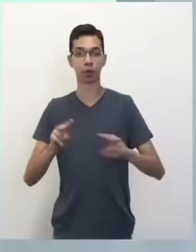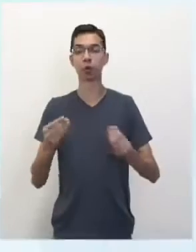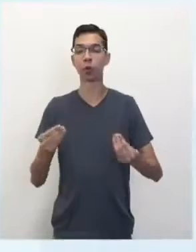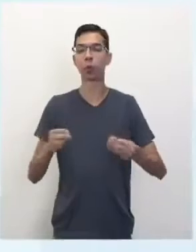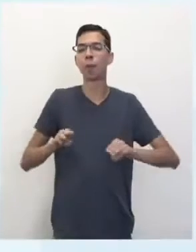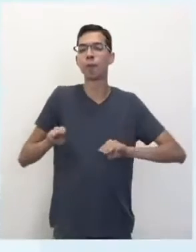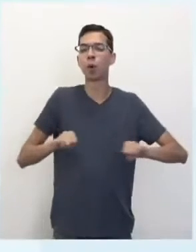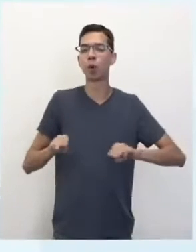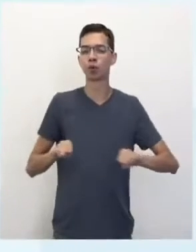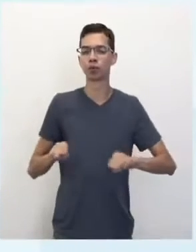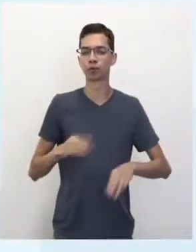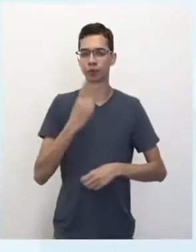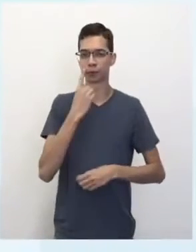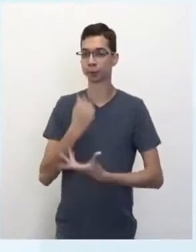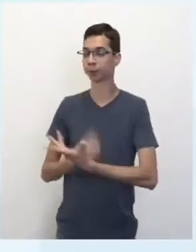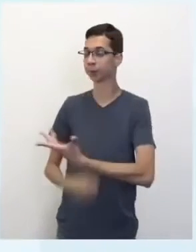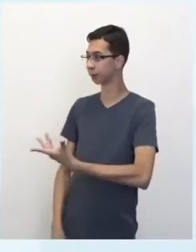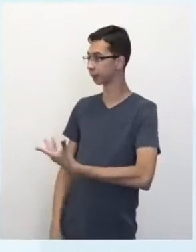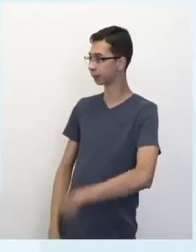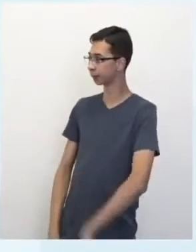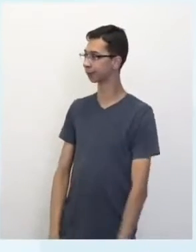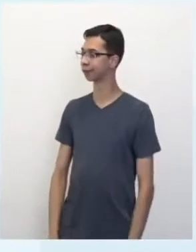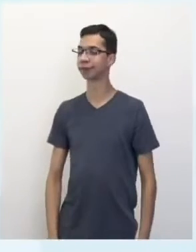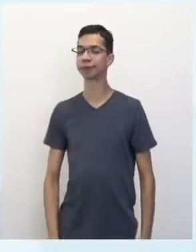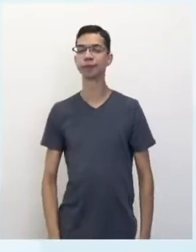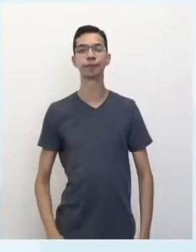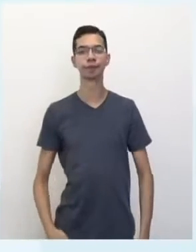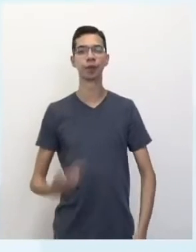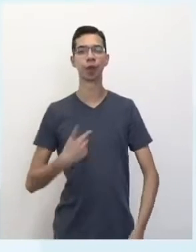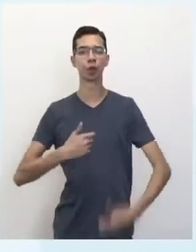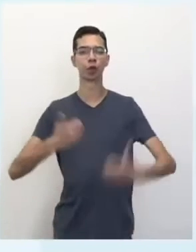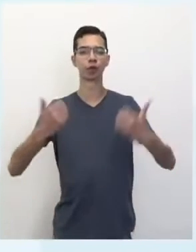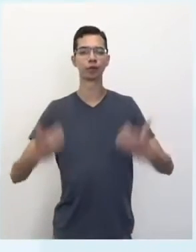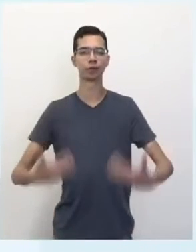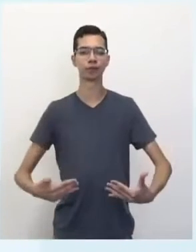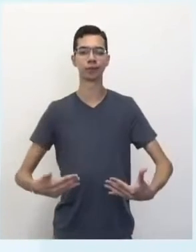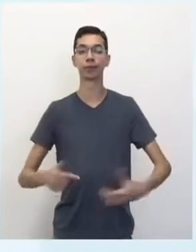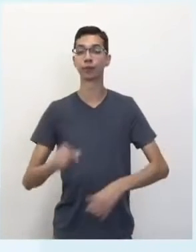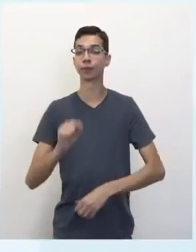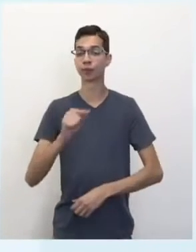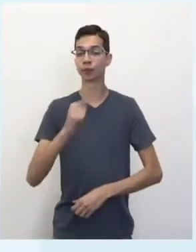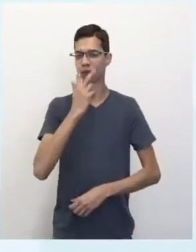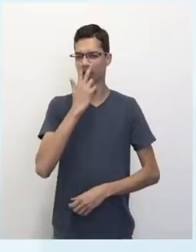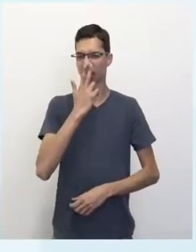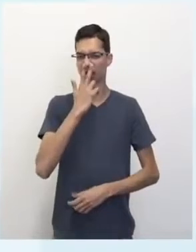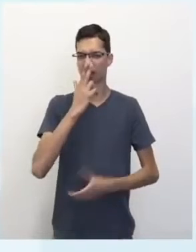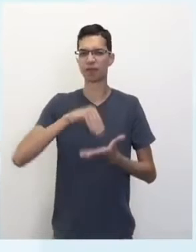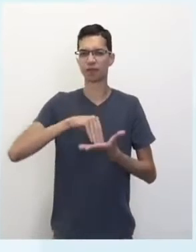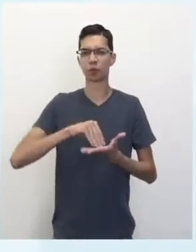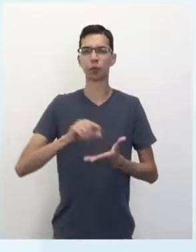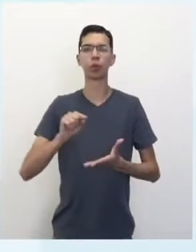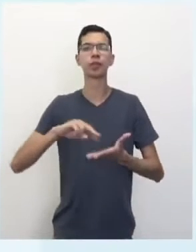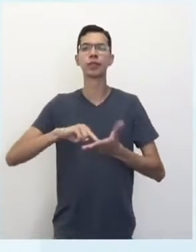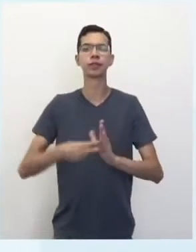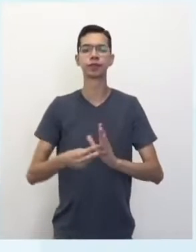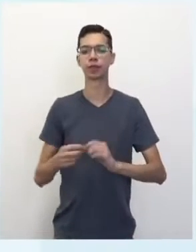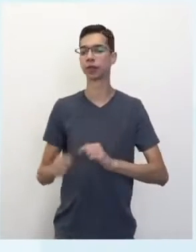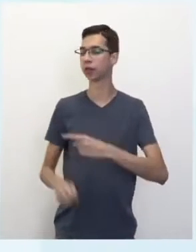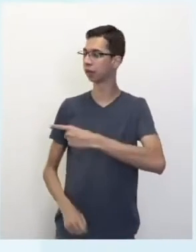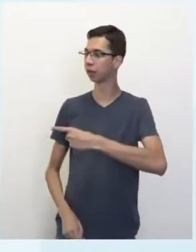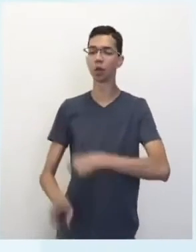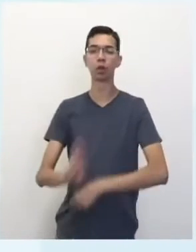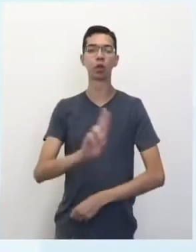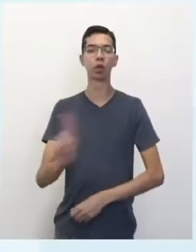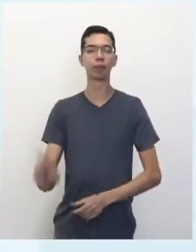de vocês, só para relembrar, eu trouxe então uma definição, e aí eu acho que faltou em aulas passadas, que é o que é o ângulo, né? Essa palavra,